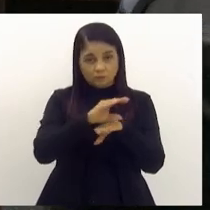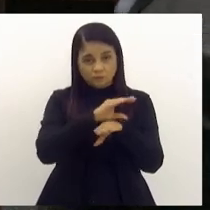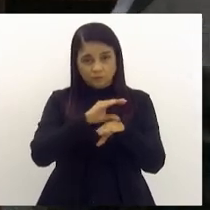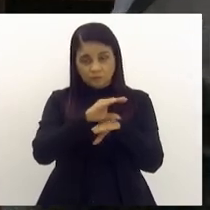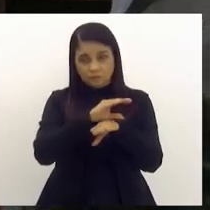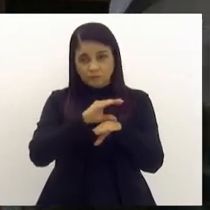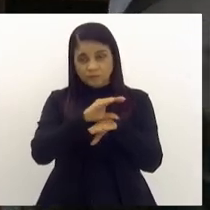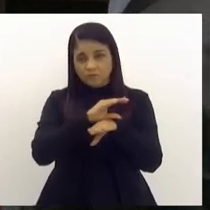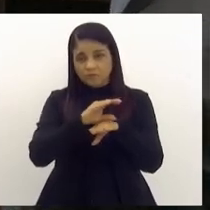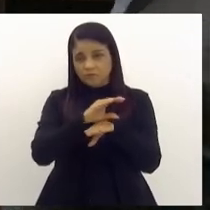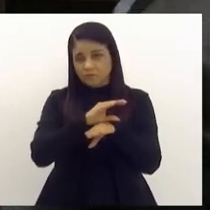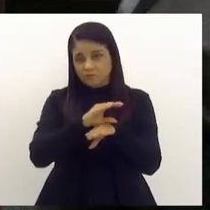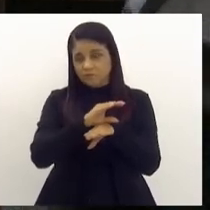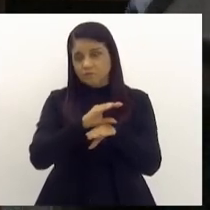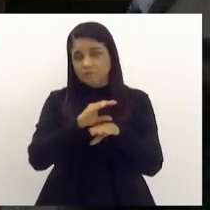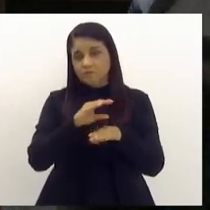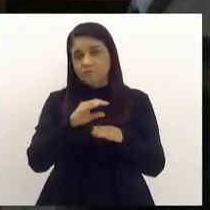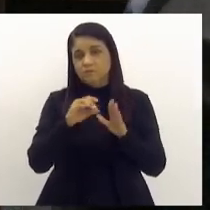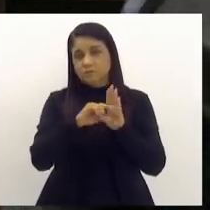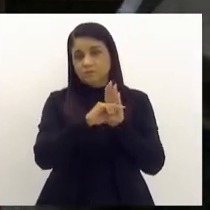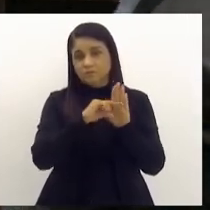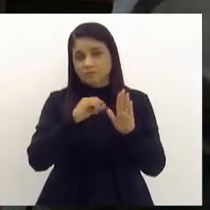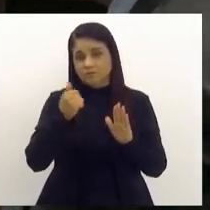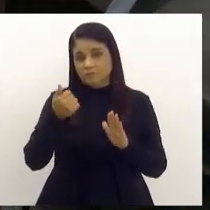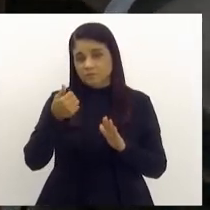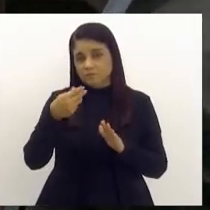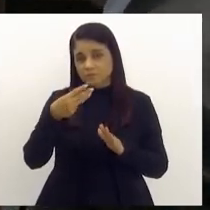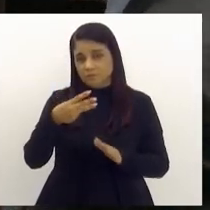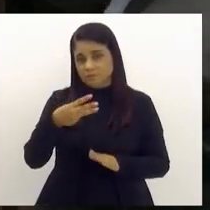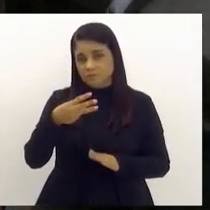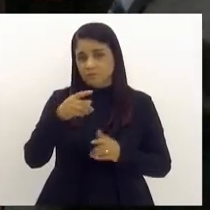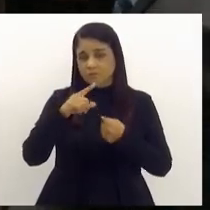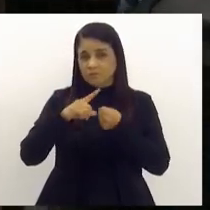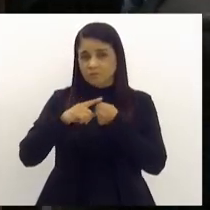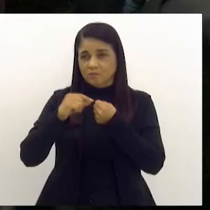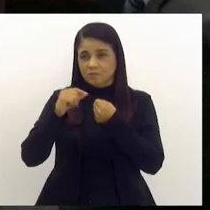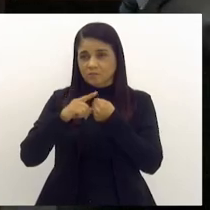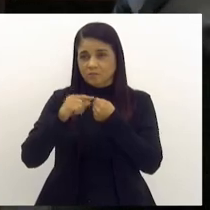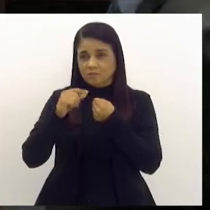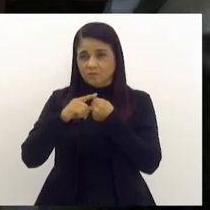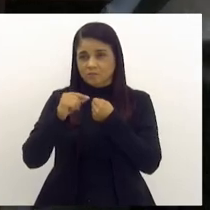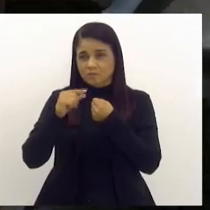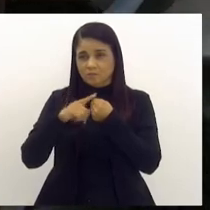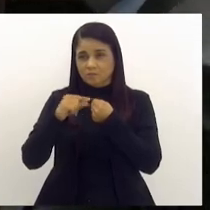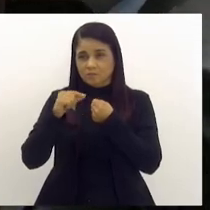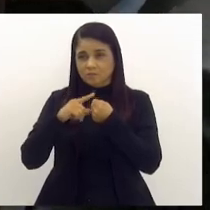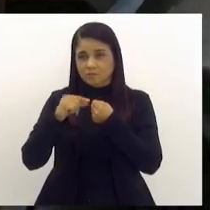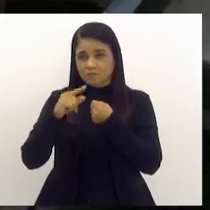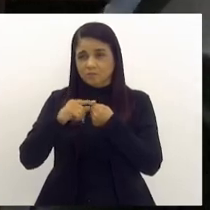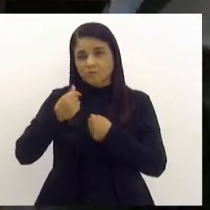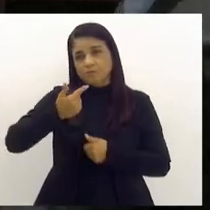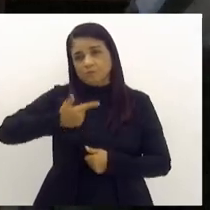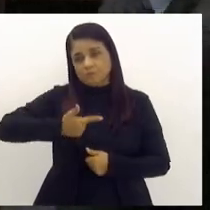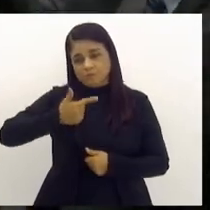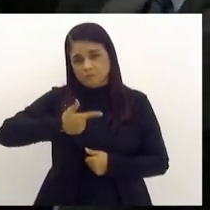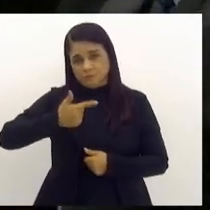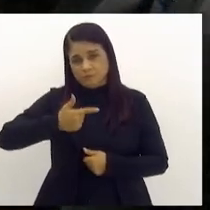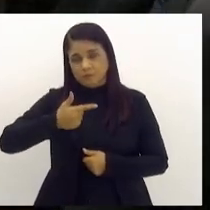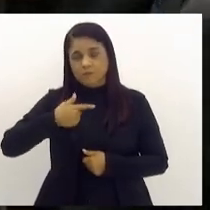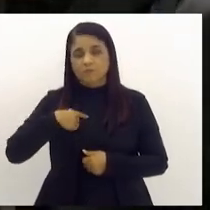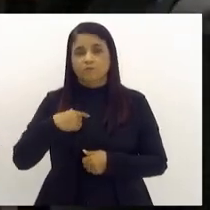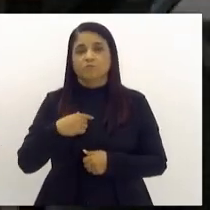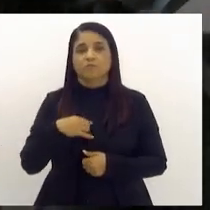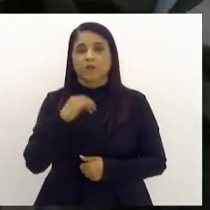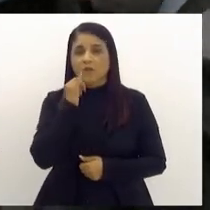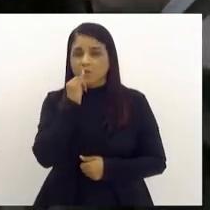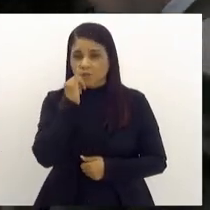parágrafo 13 do artigo Segundo, diz lá o